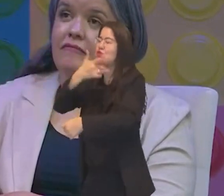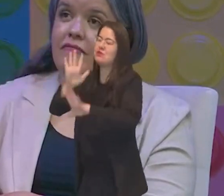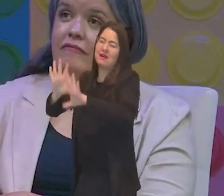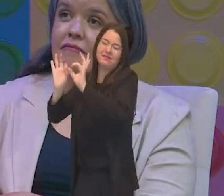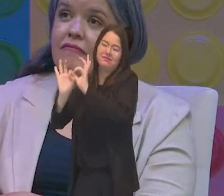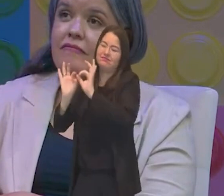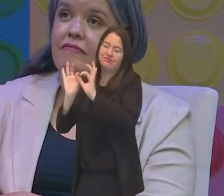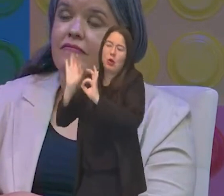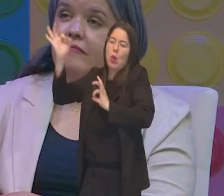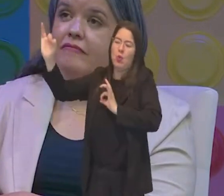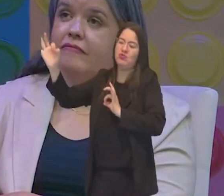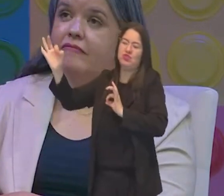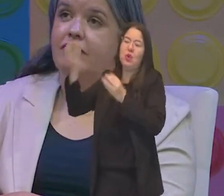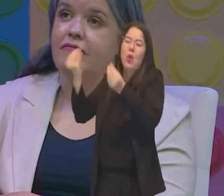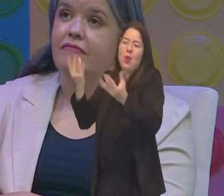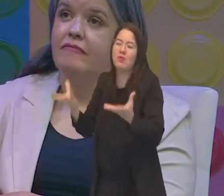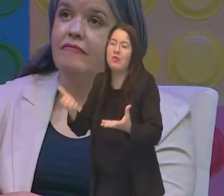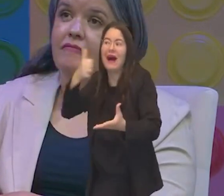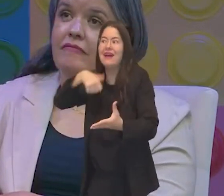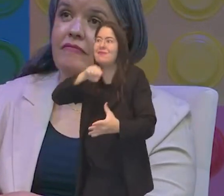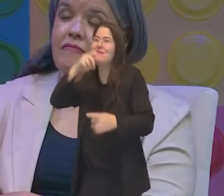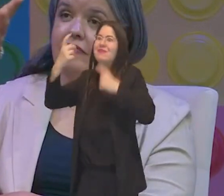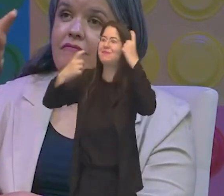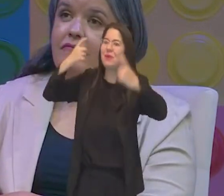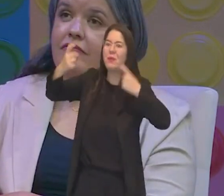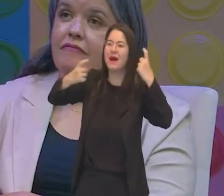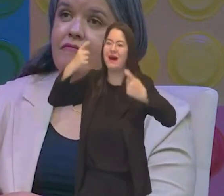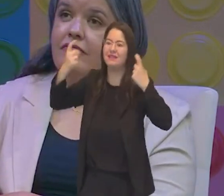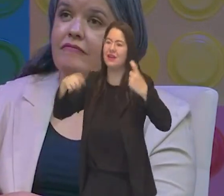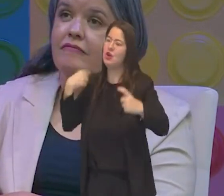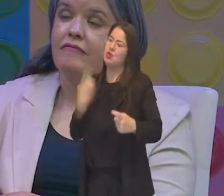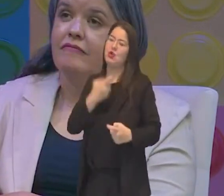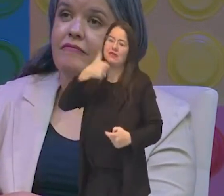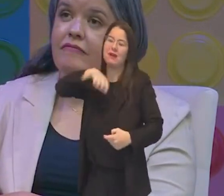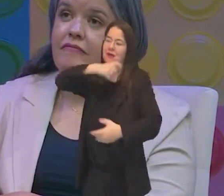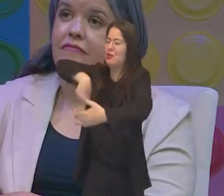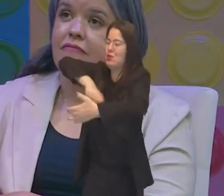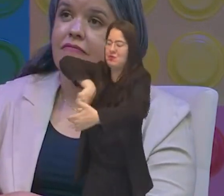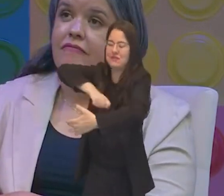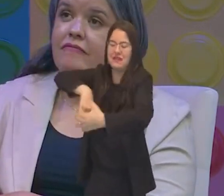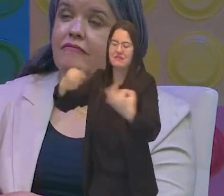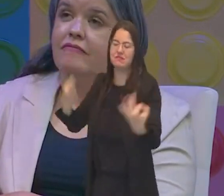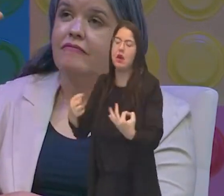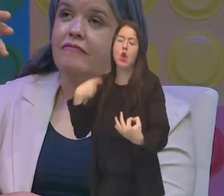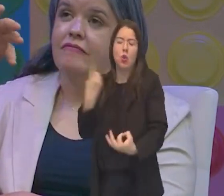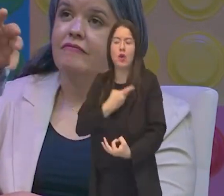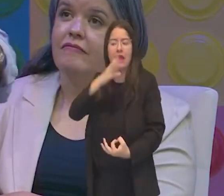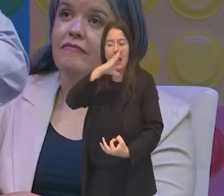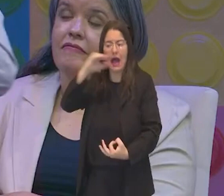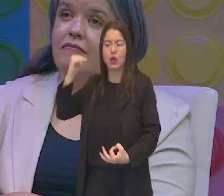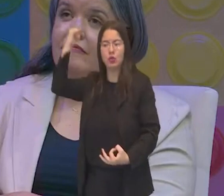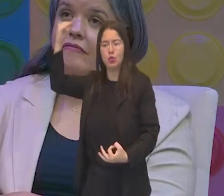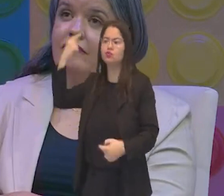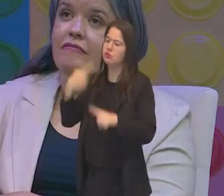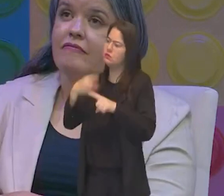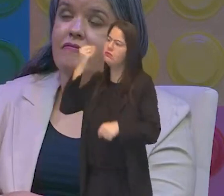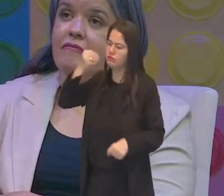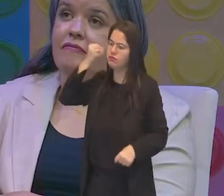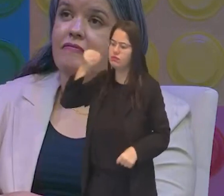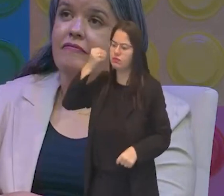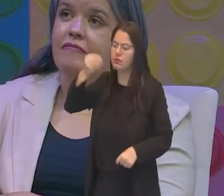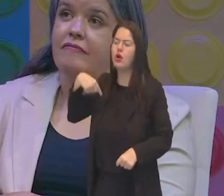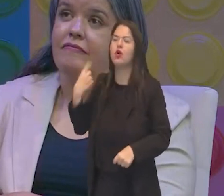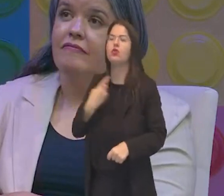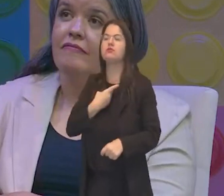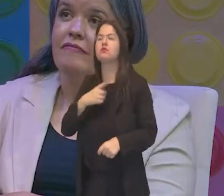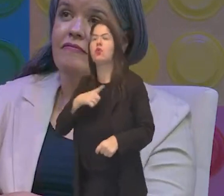mas não é a mesma coisa, né? Quando não é o da nossa mãe. Adultos também experimentam isso. Convivemos com alguns militares